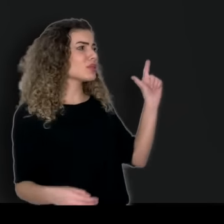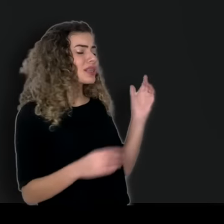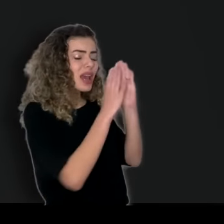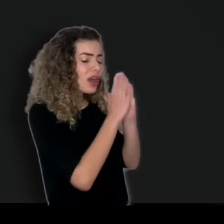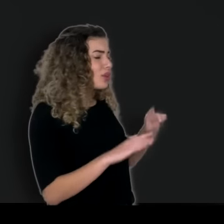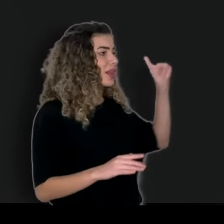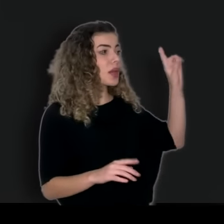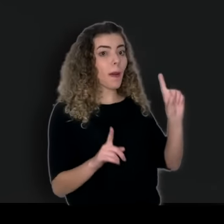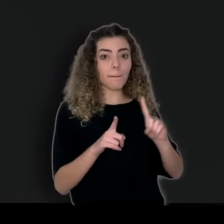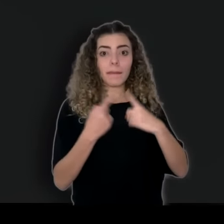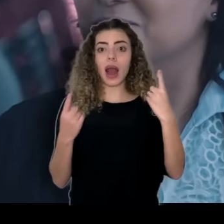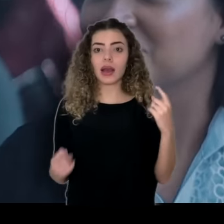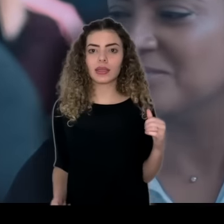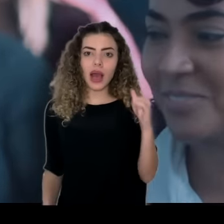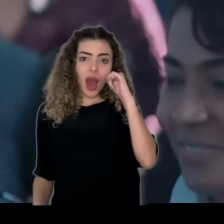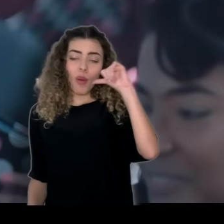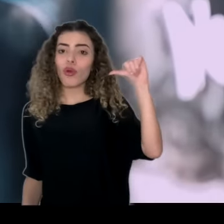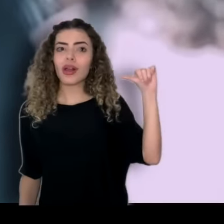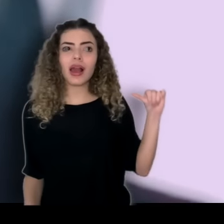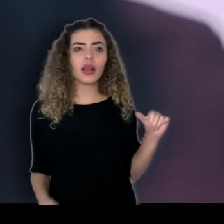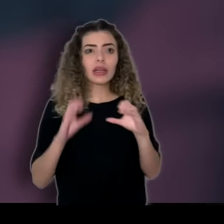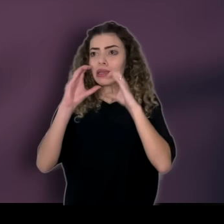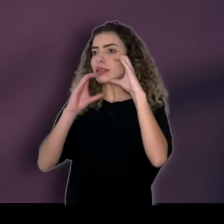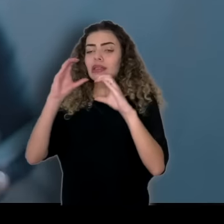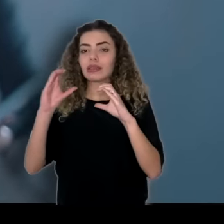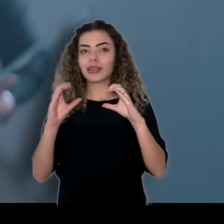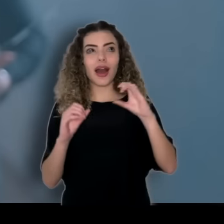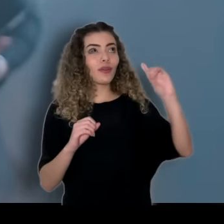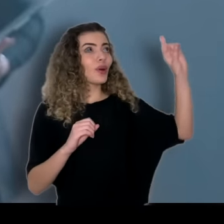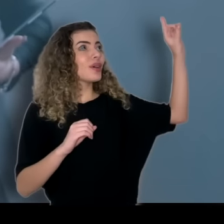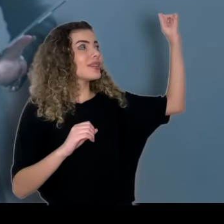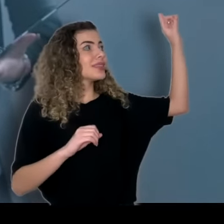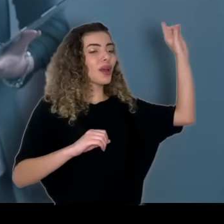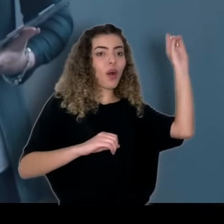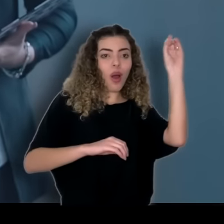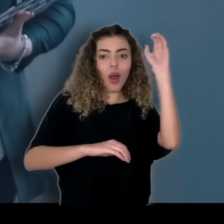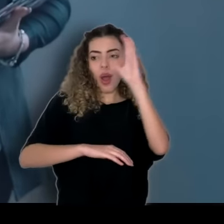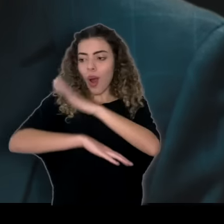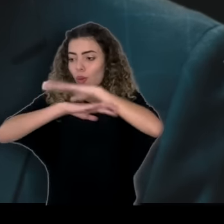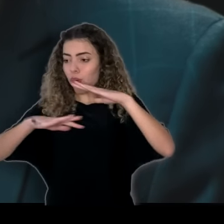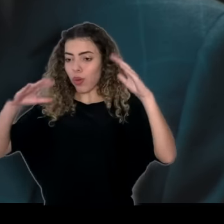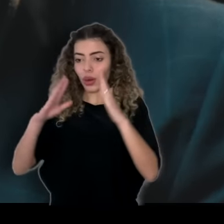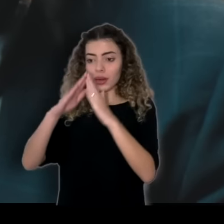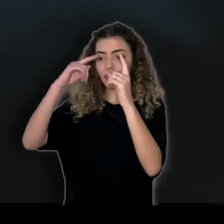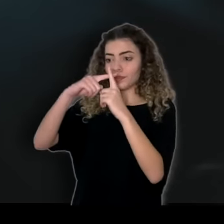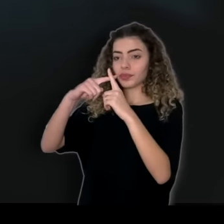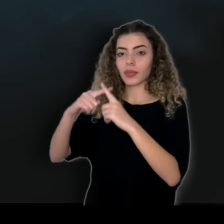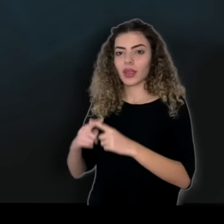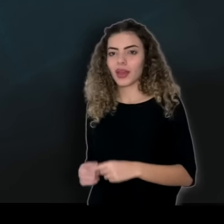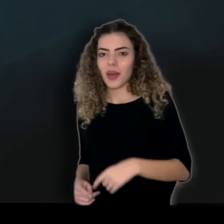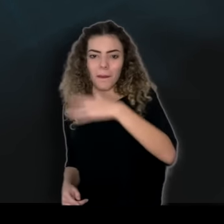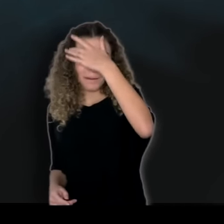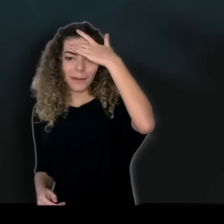Mas enquanto o grupo a Deus cantava A presença do Espírito a igreja visitava Alguém não